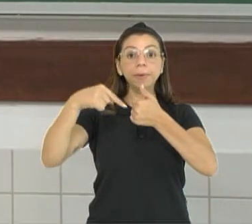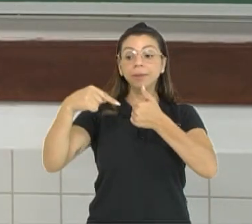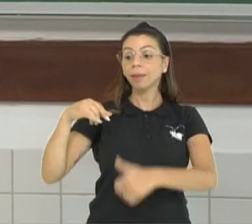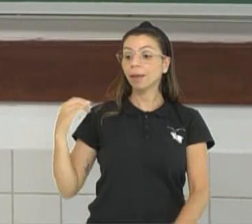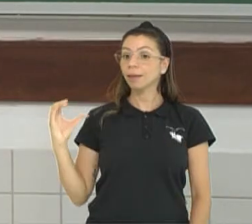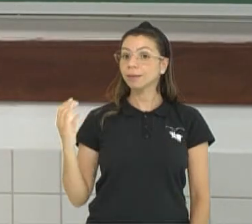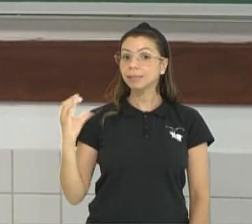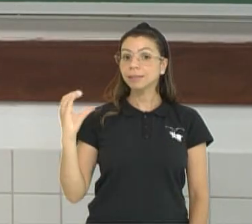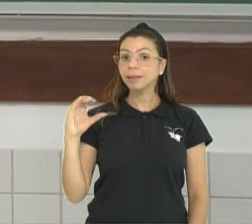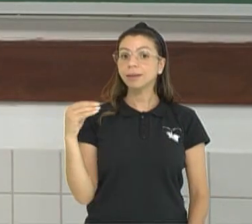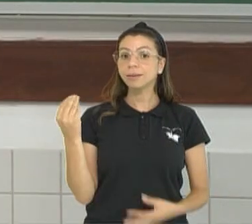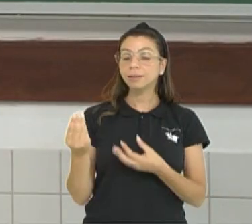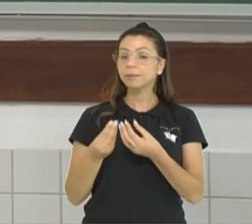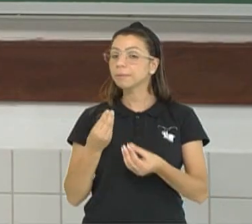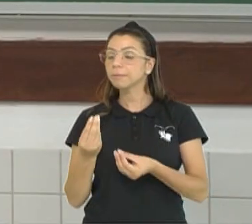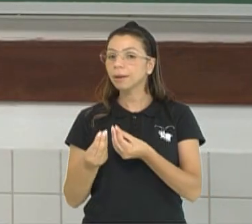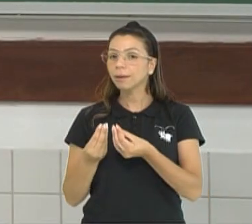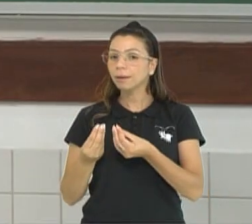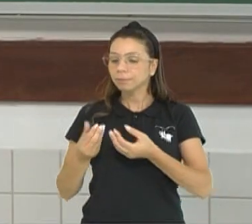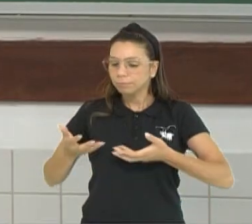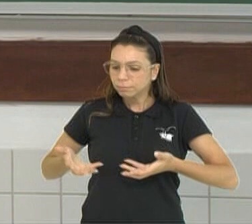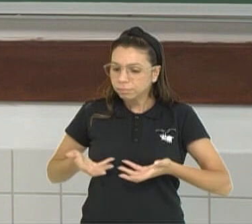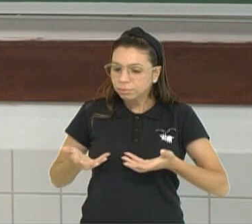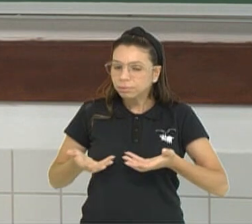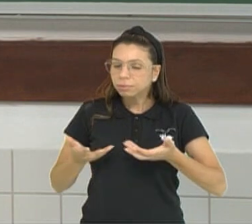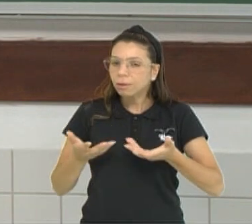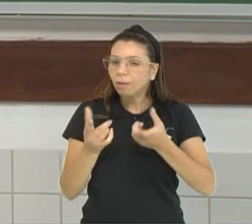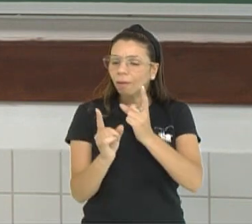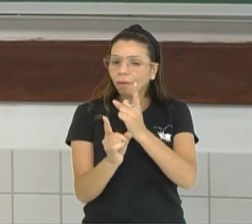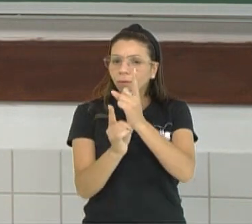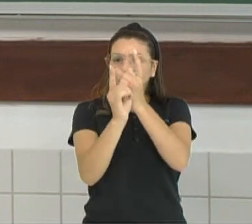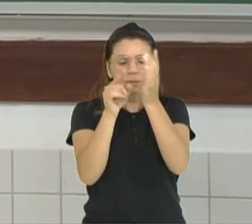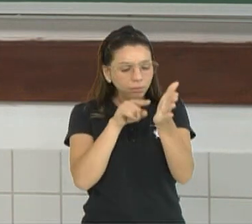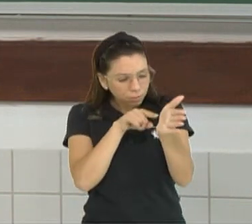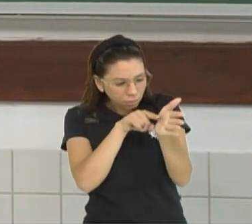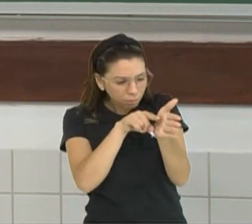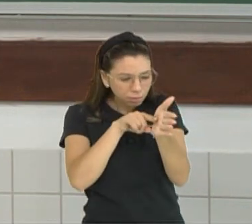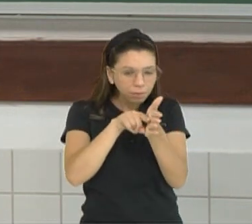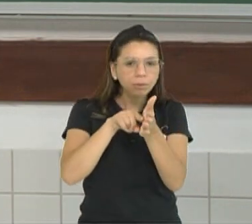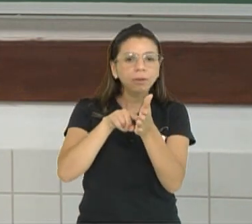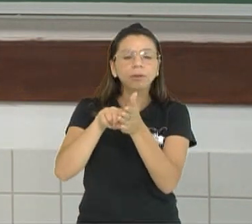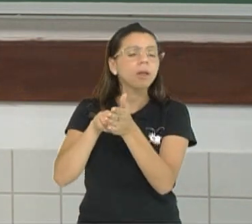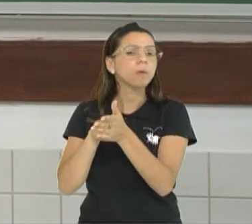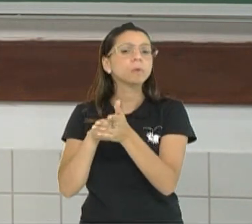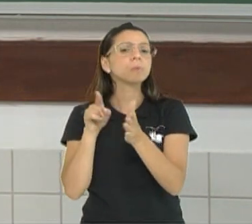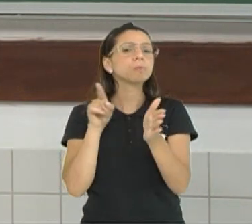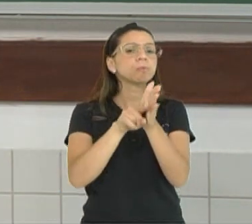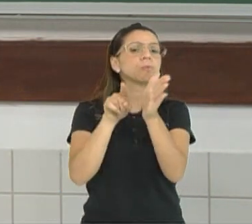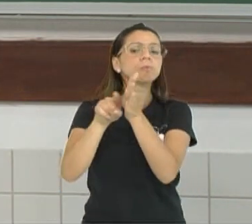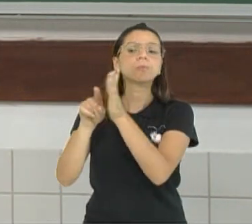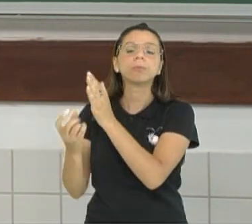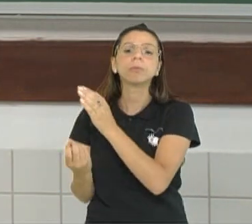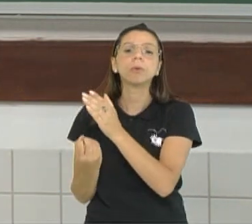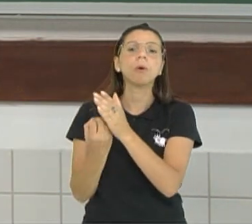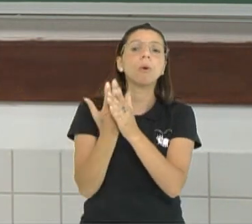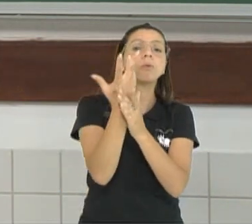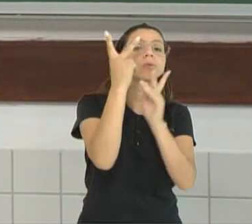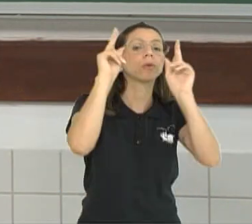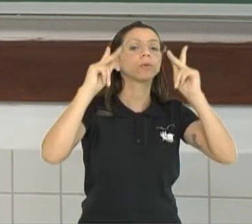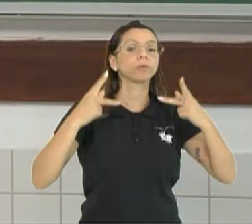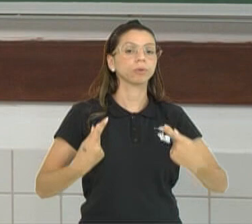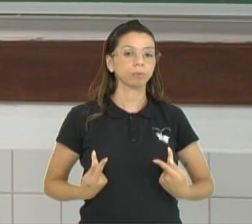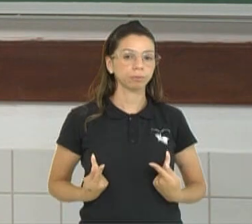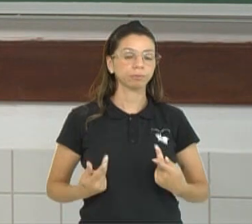né? Como é que a ciência ela vai desvendar, ela vai investigar todas essas questões do surgimento do